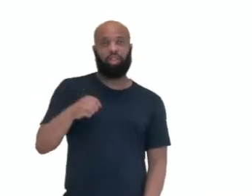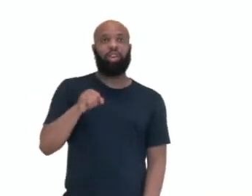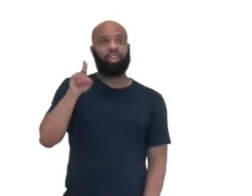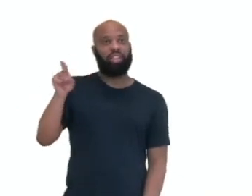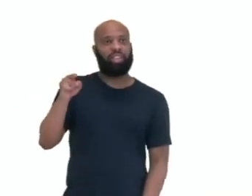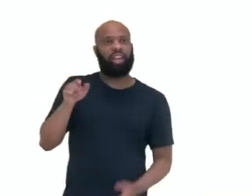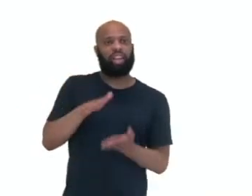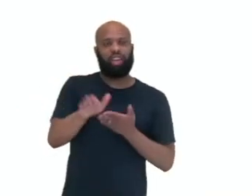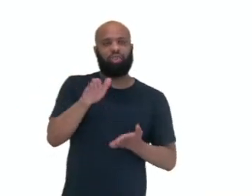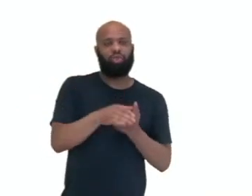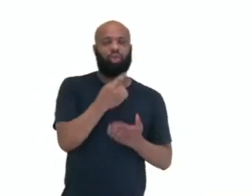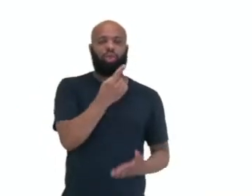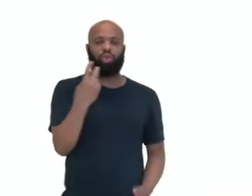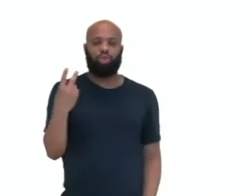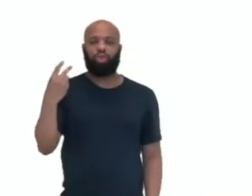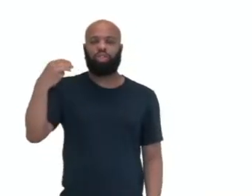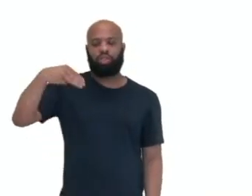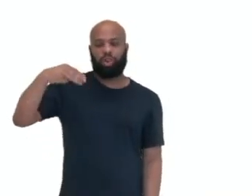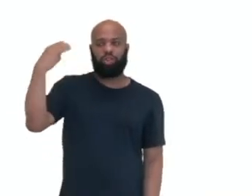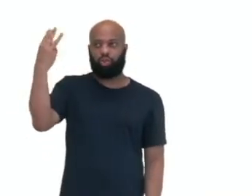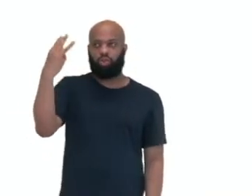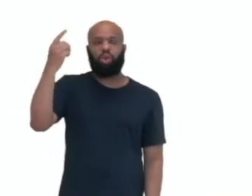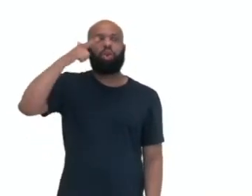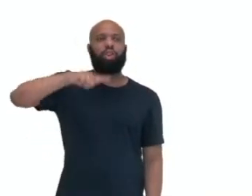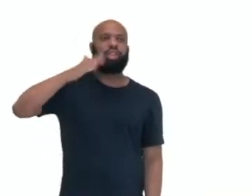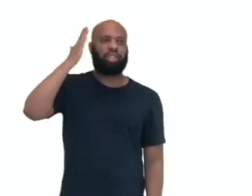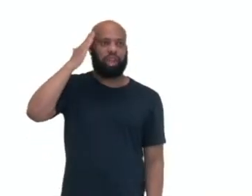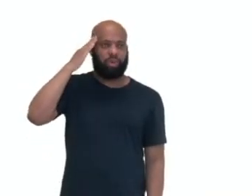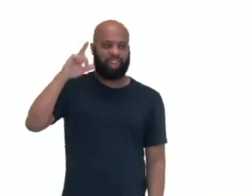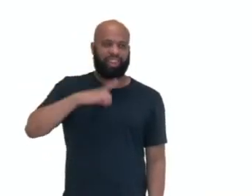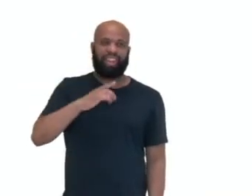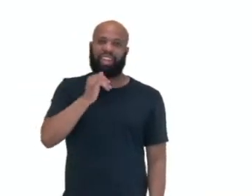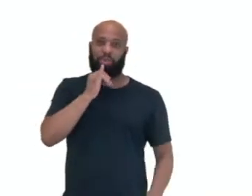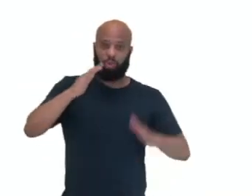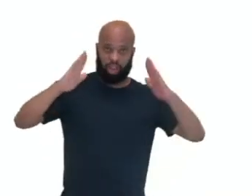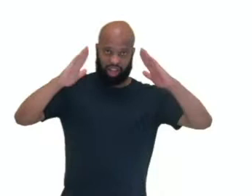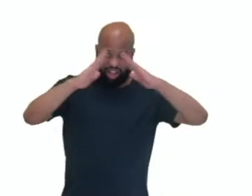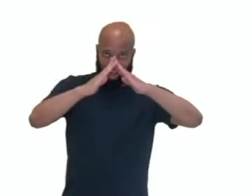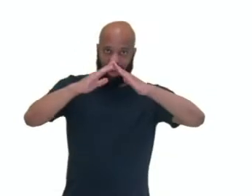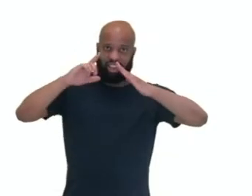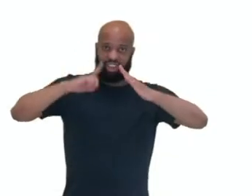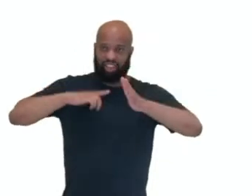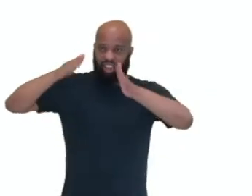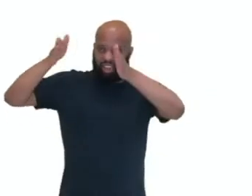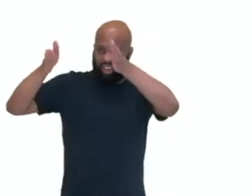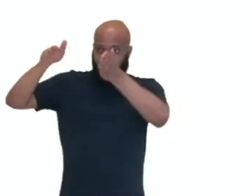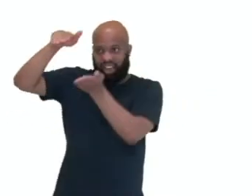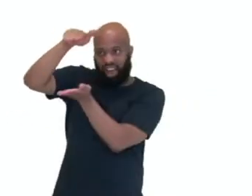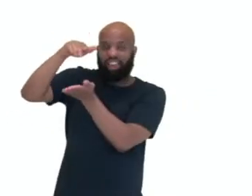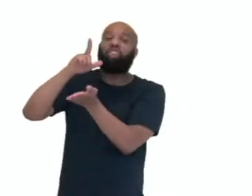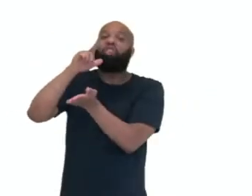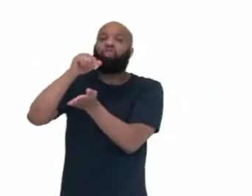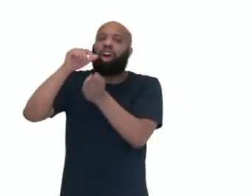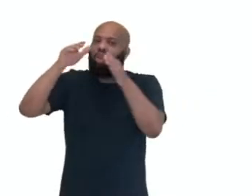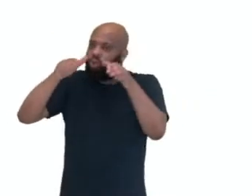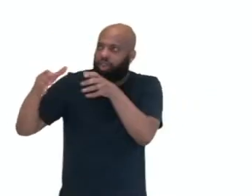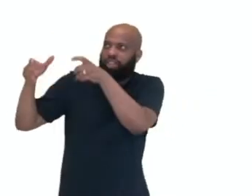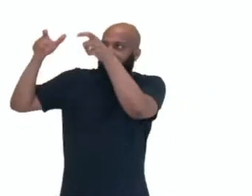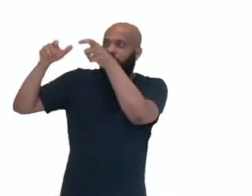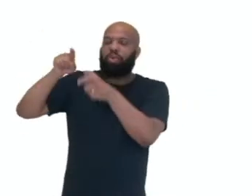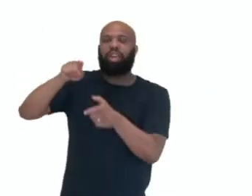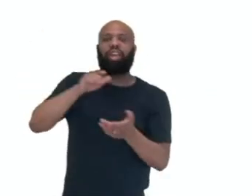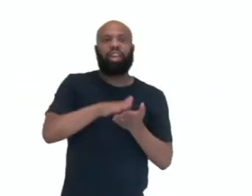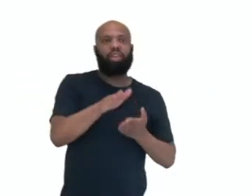cúbicos e a gente consegue lá, mais ou menos, se a caixa tivesse a medida de 1 metro, né, de cada lado, então ele consumiu essas